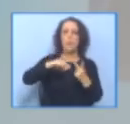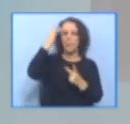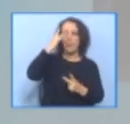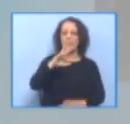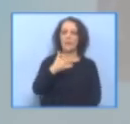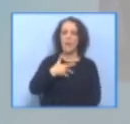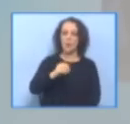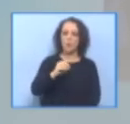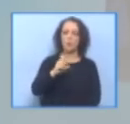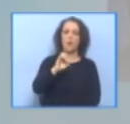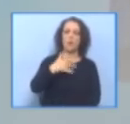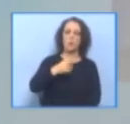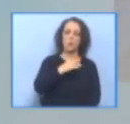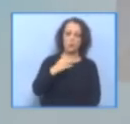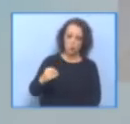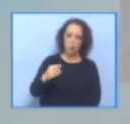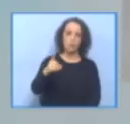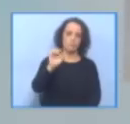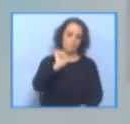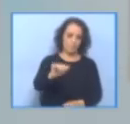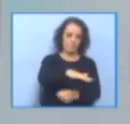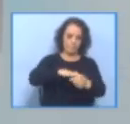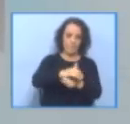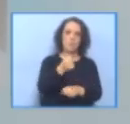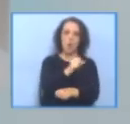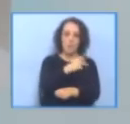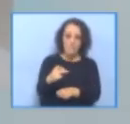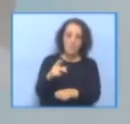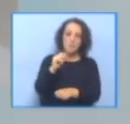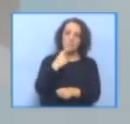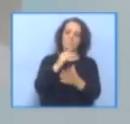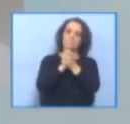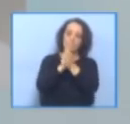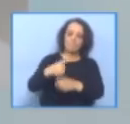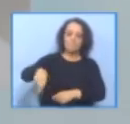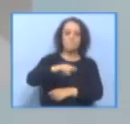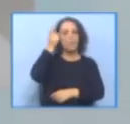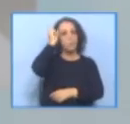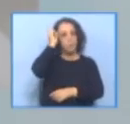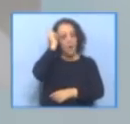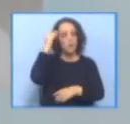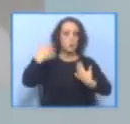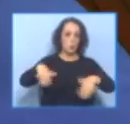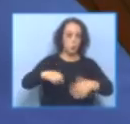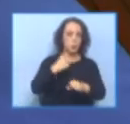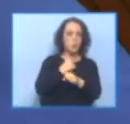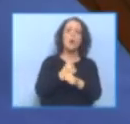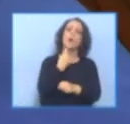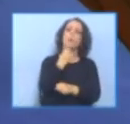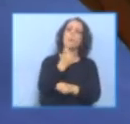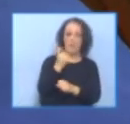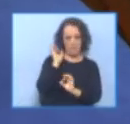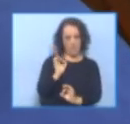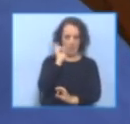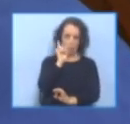é o pároco de Borba, destacou e valorizou bastante o envolvimento da Corporação Local de Bombeiros. É importante a Igreja estar